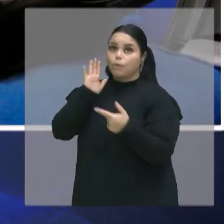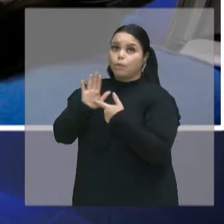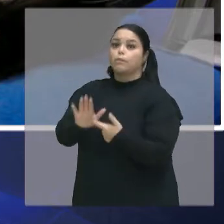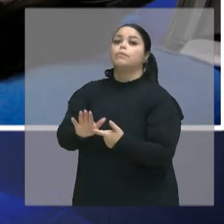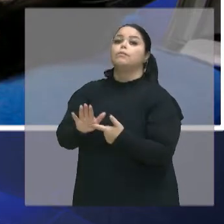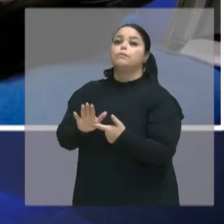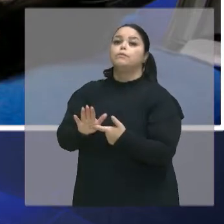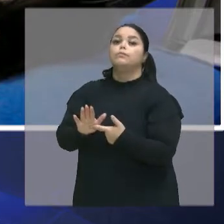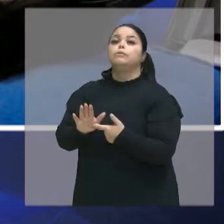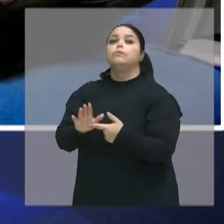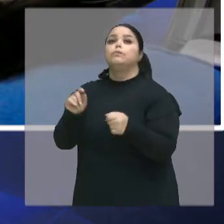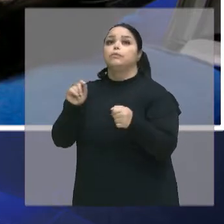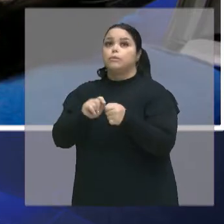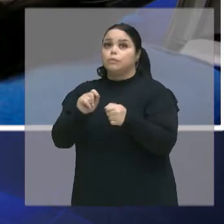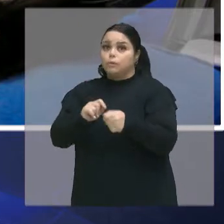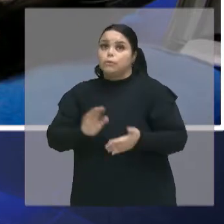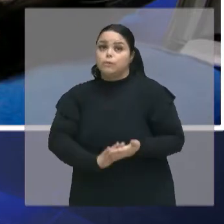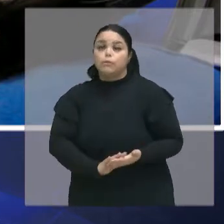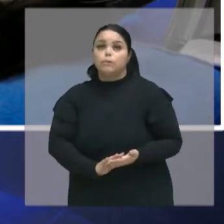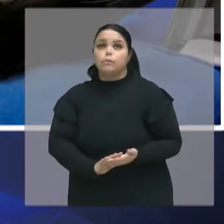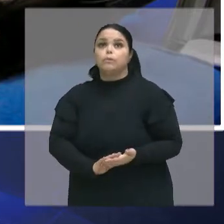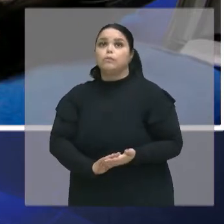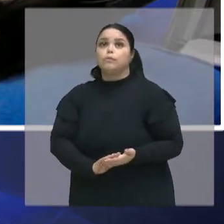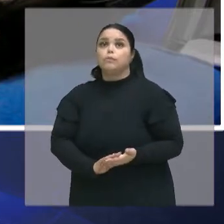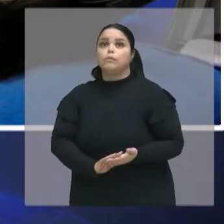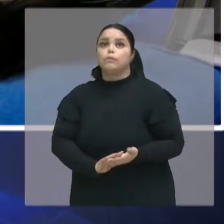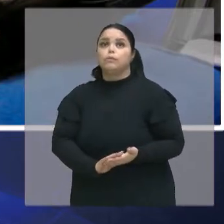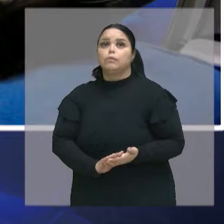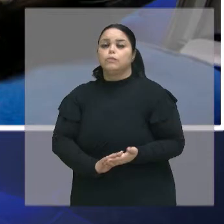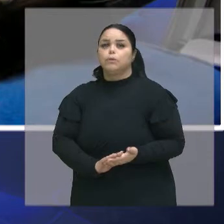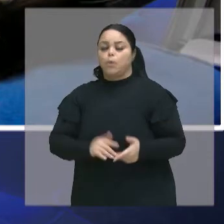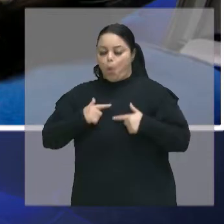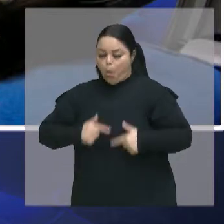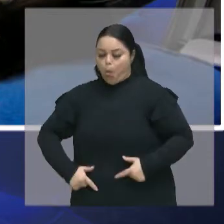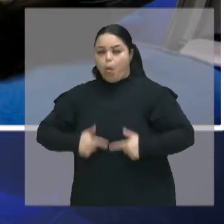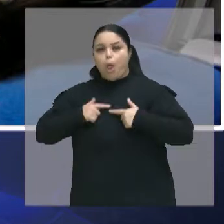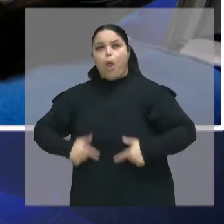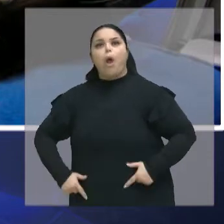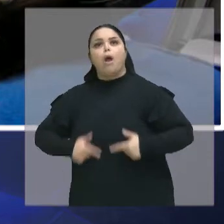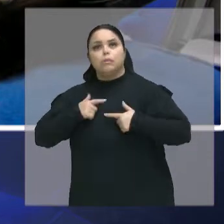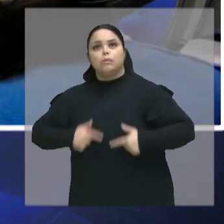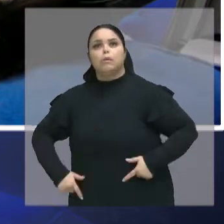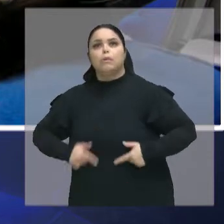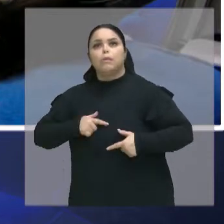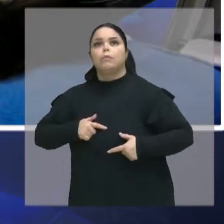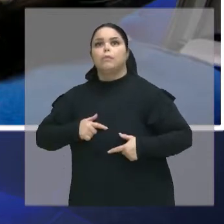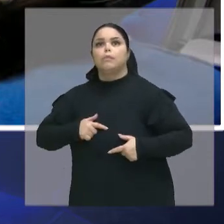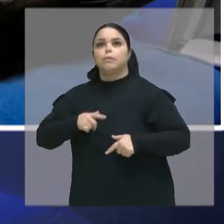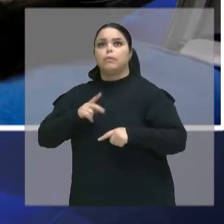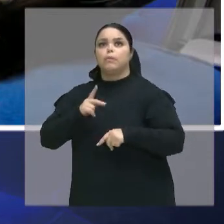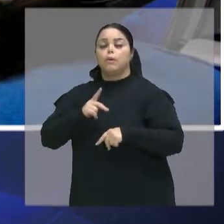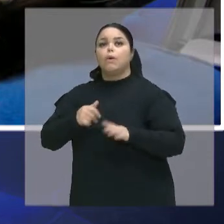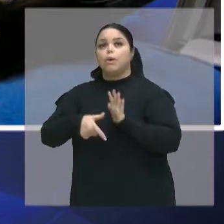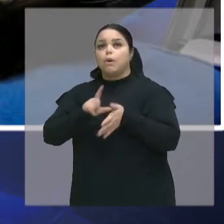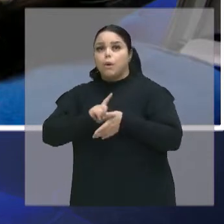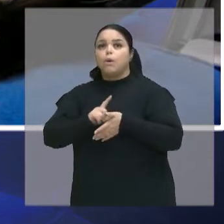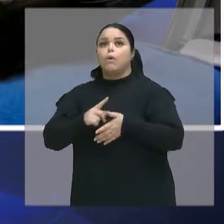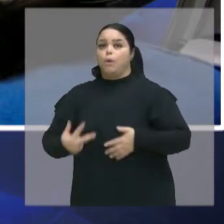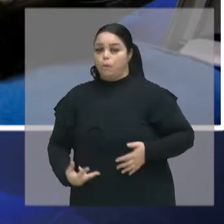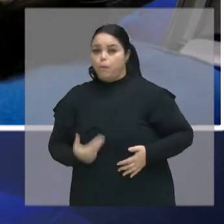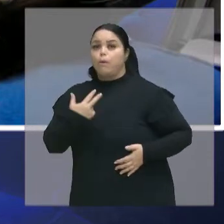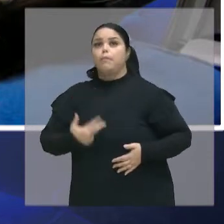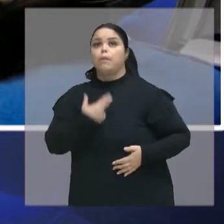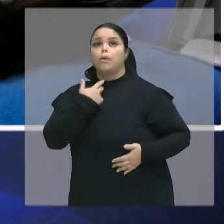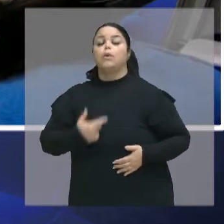isso daqui quando vai fazer a desinfecção dos animais, vão fazer o pré-operatório dos